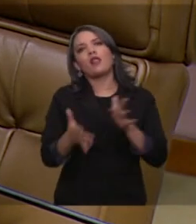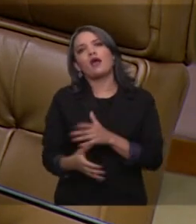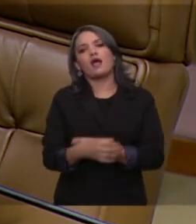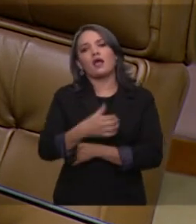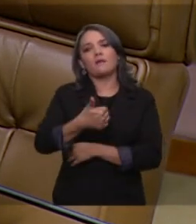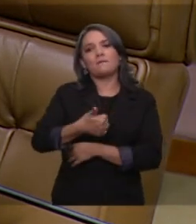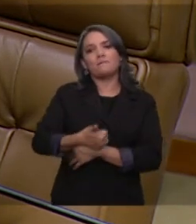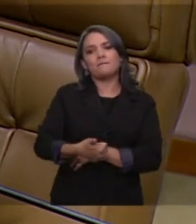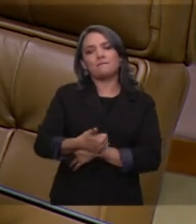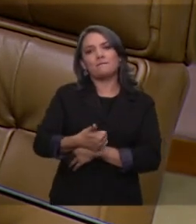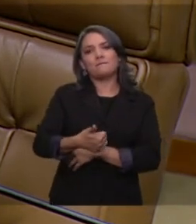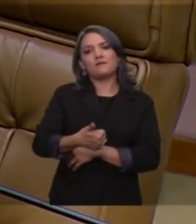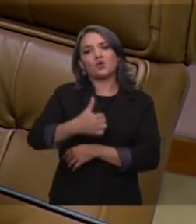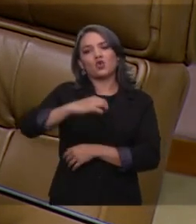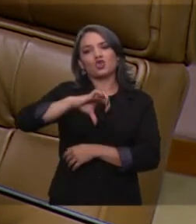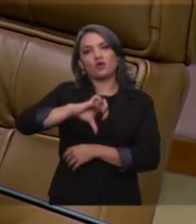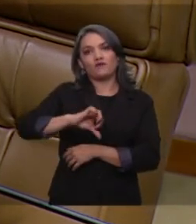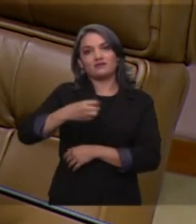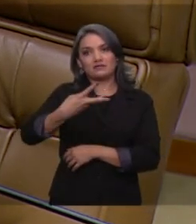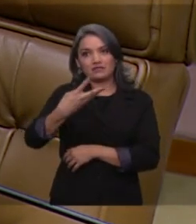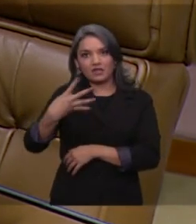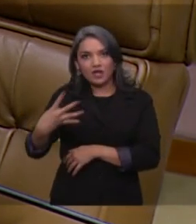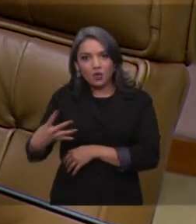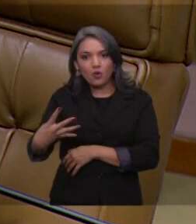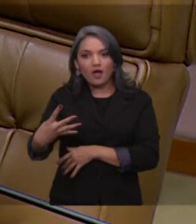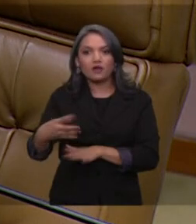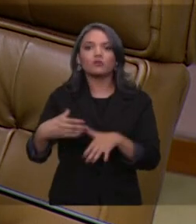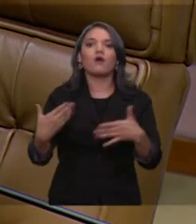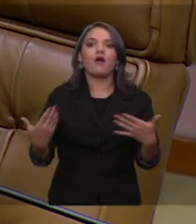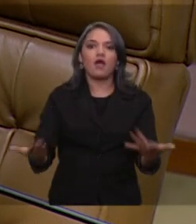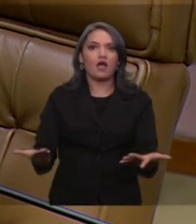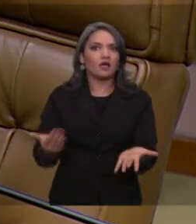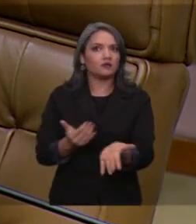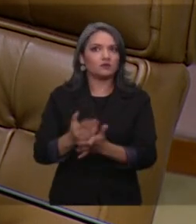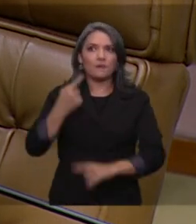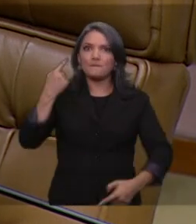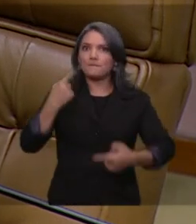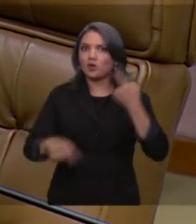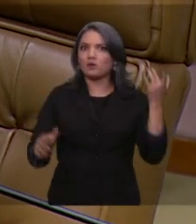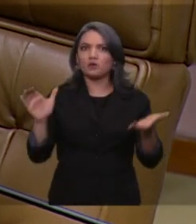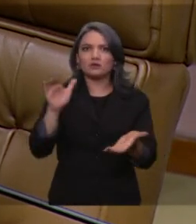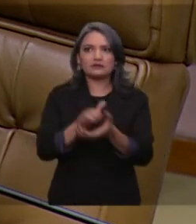34, que aí se proibiu qualquer forma de separação. A